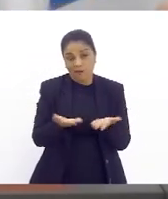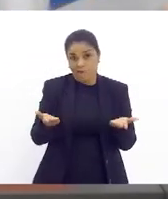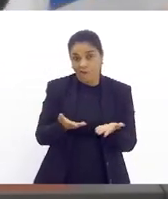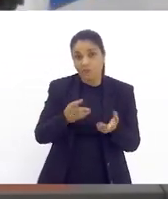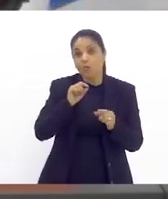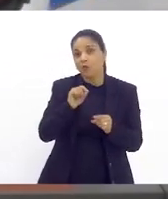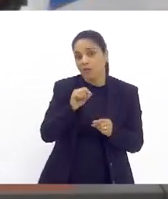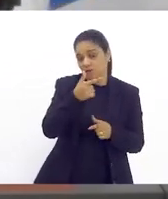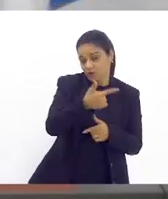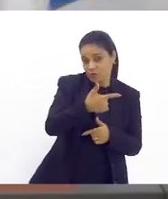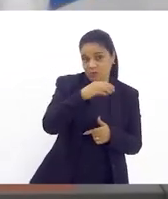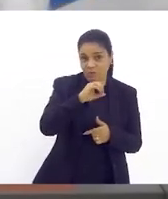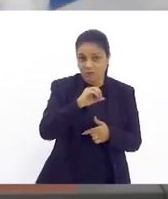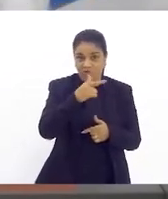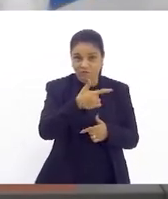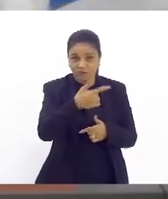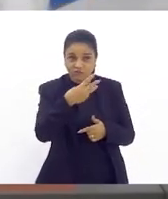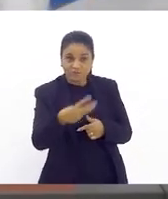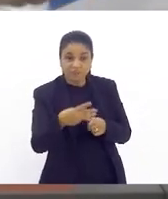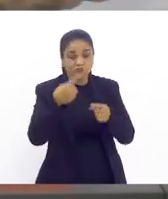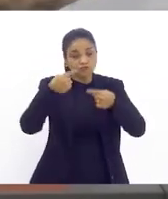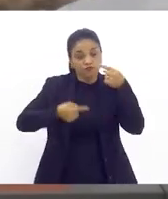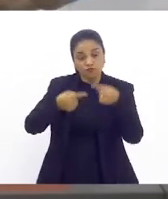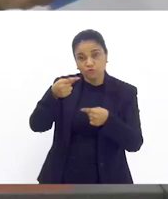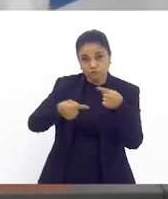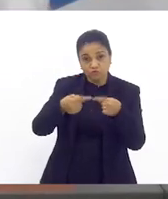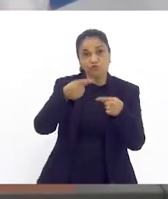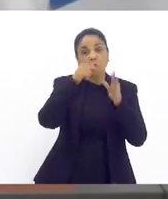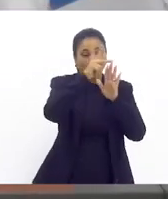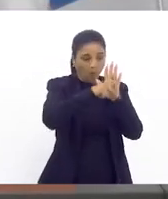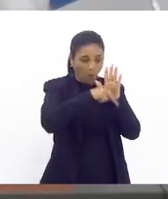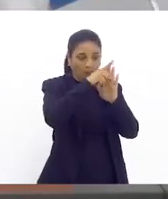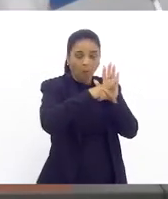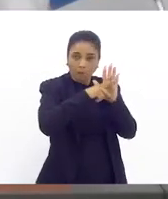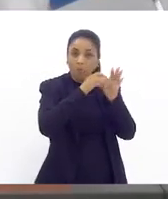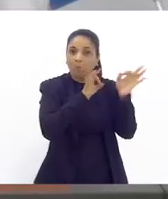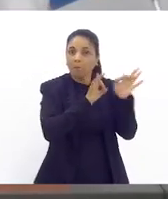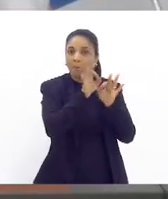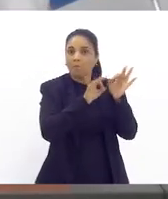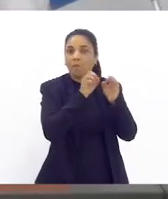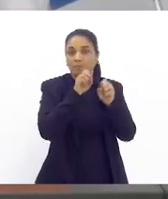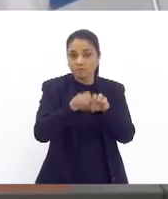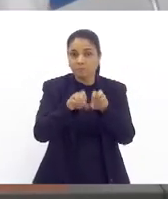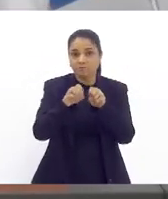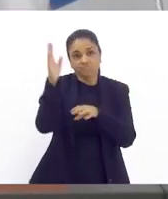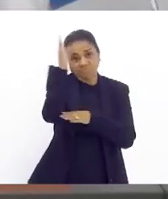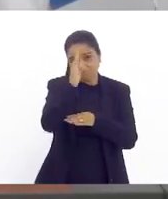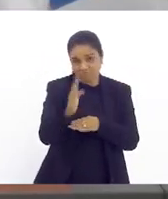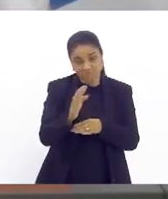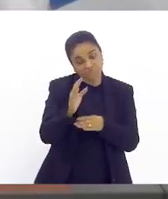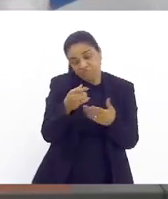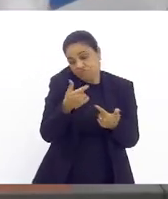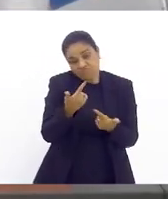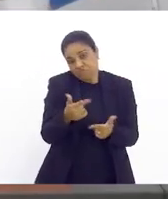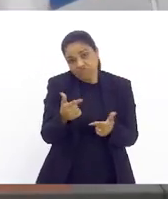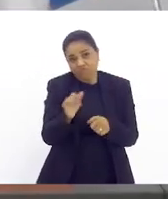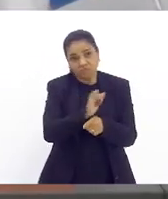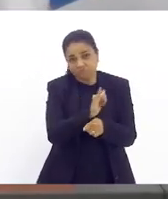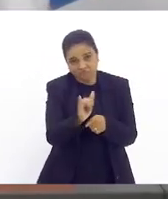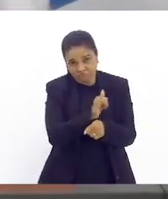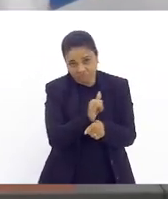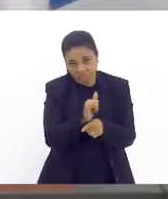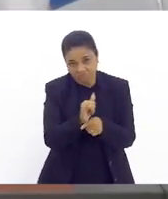discutir o plano de educação se não não é estratégico de Desenvolvimento Social e assim sendo